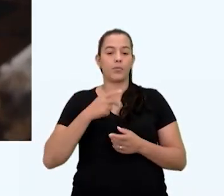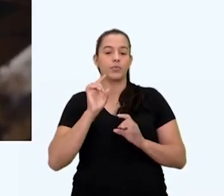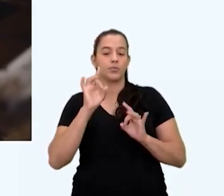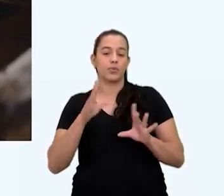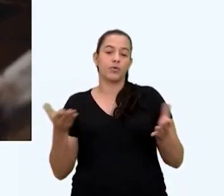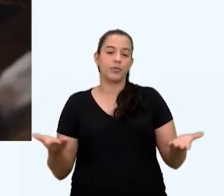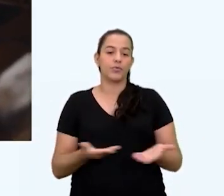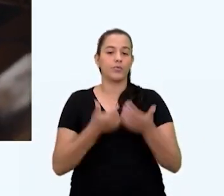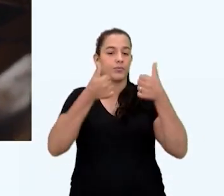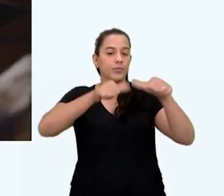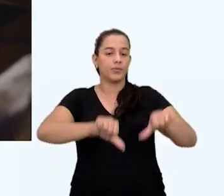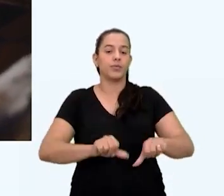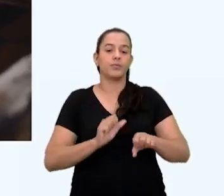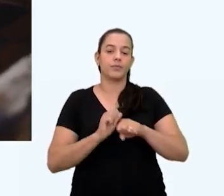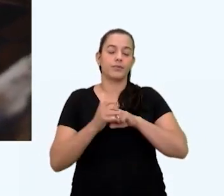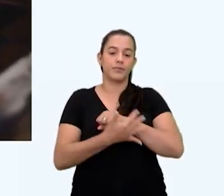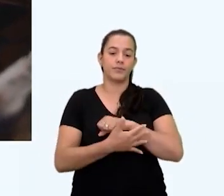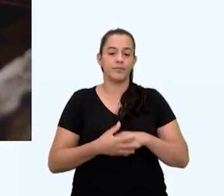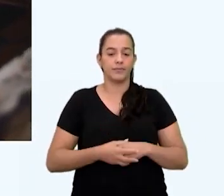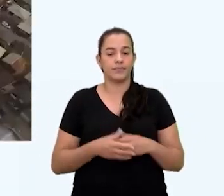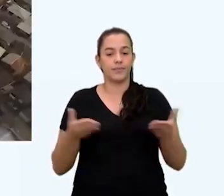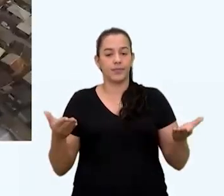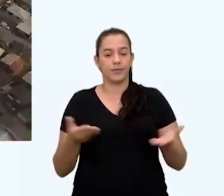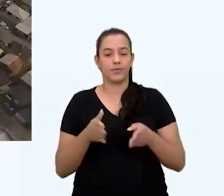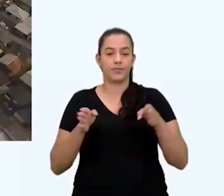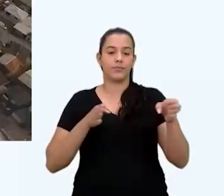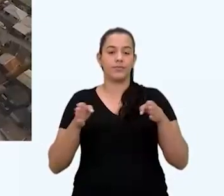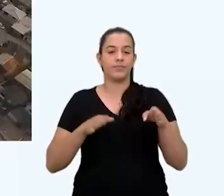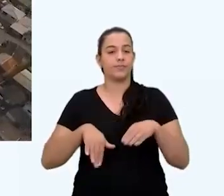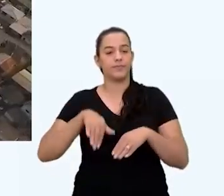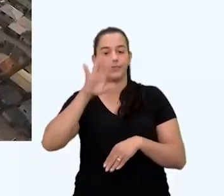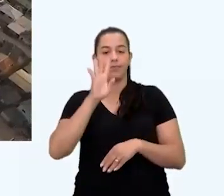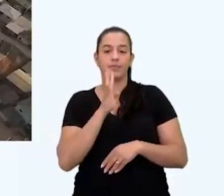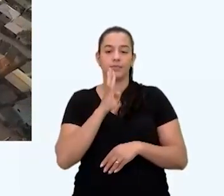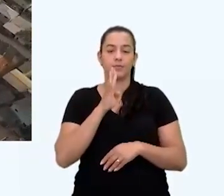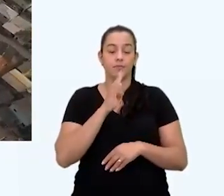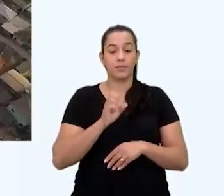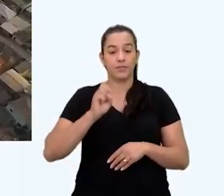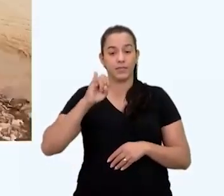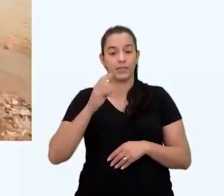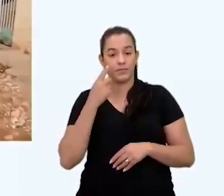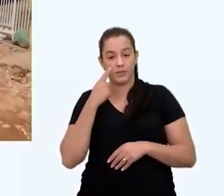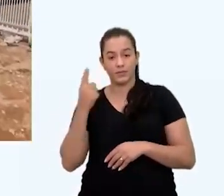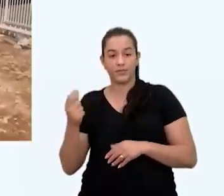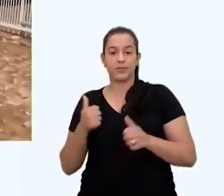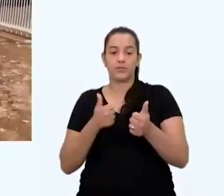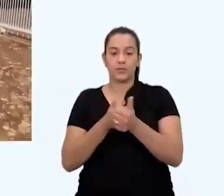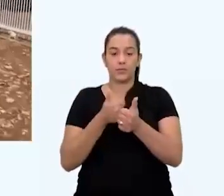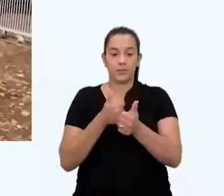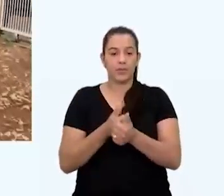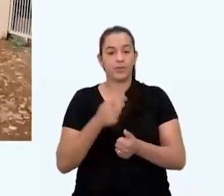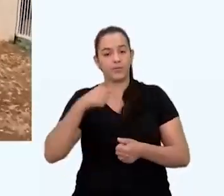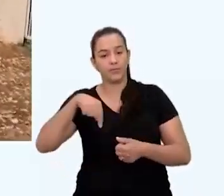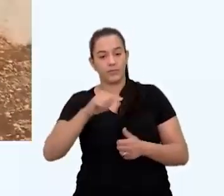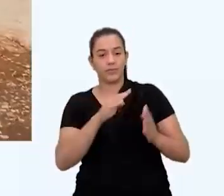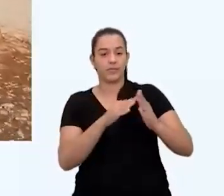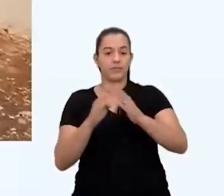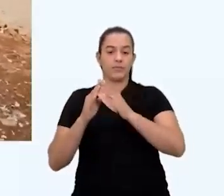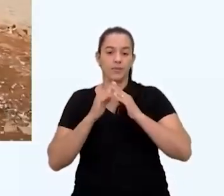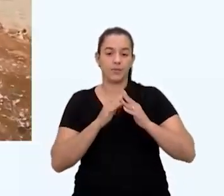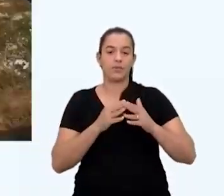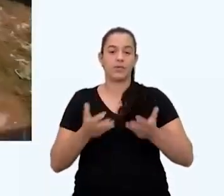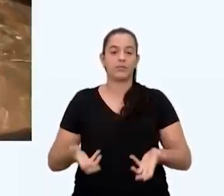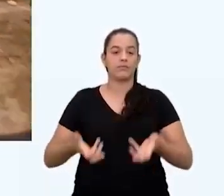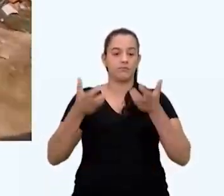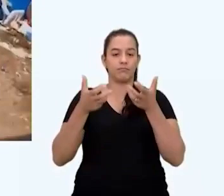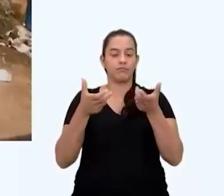atual. Essa é a face mais conhecida da Frei Damião. Mas se olharmos de perto, veremos também uma comunidade unida e engajada em resolver